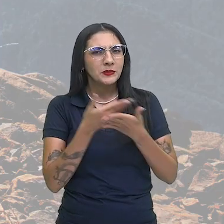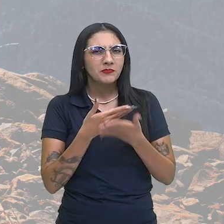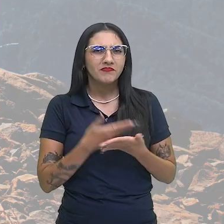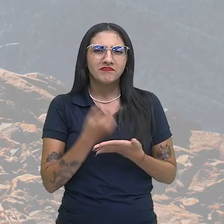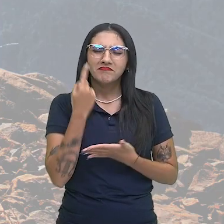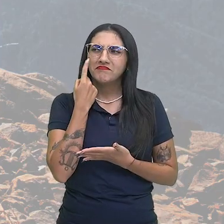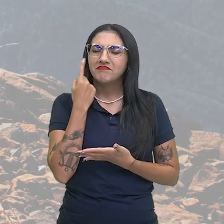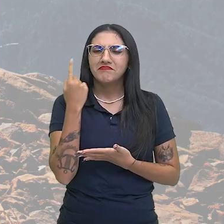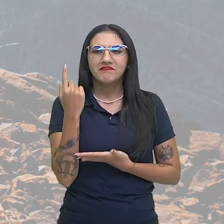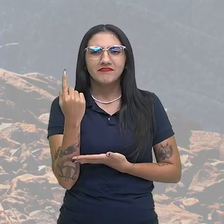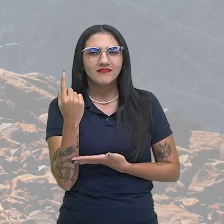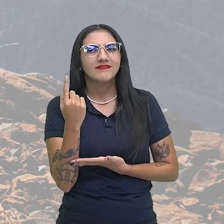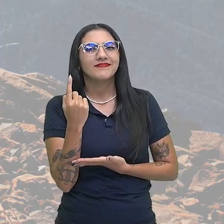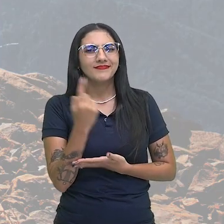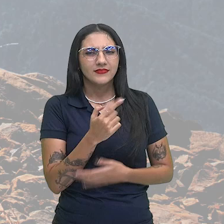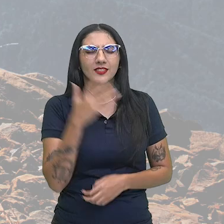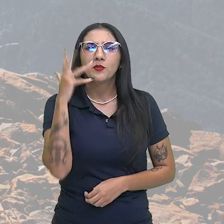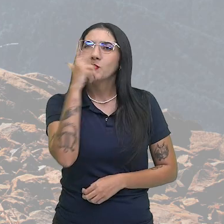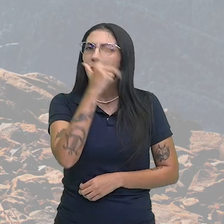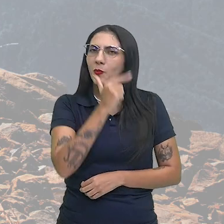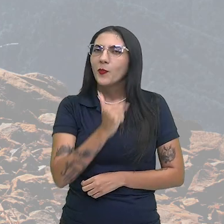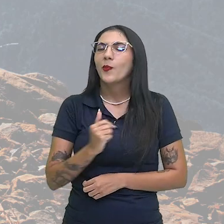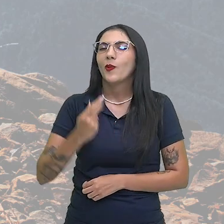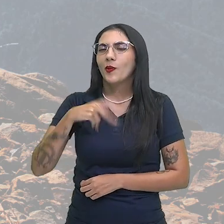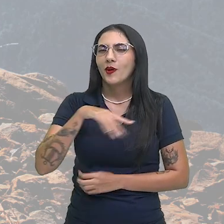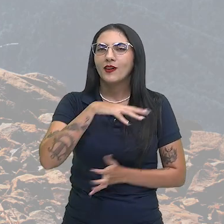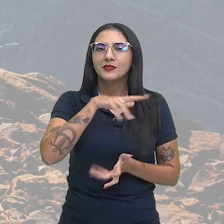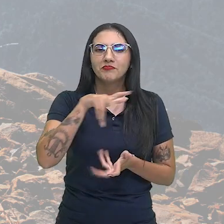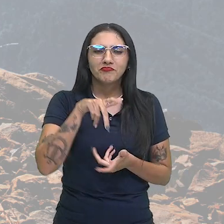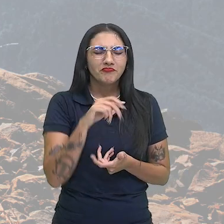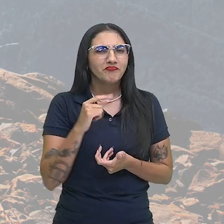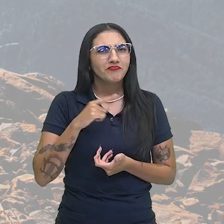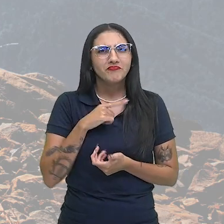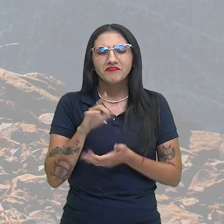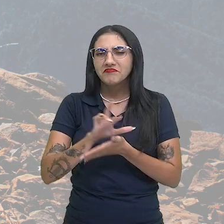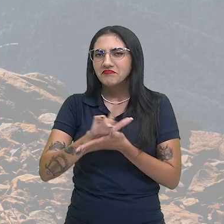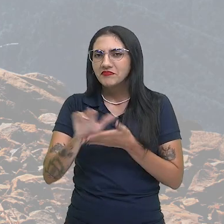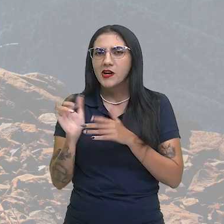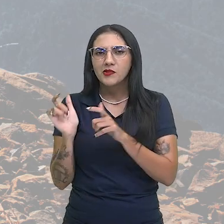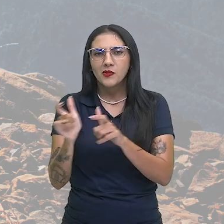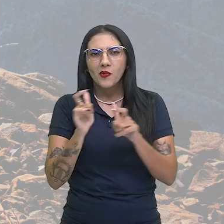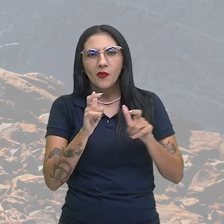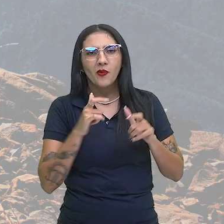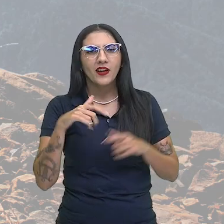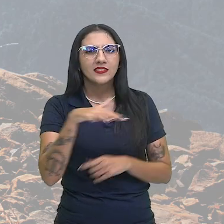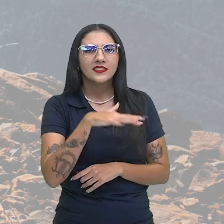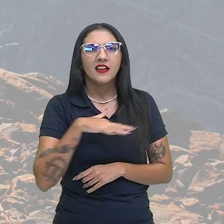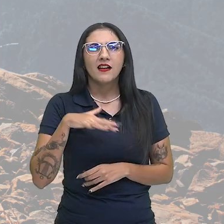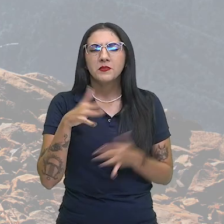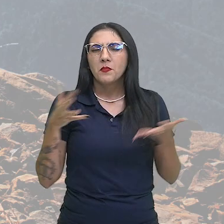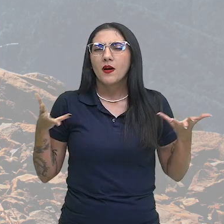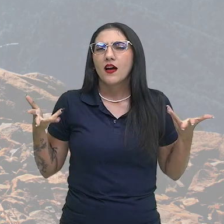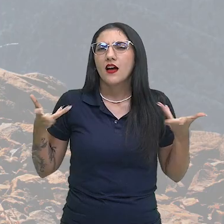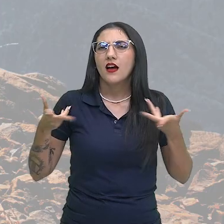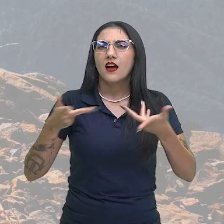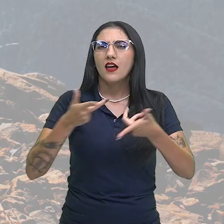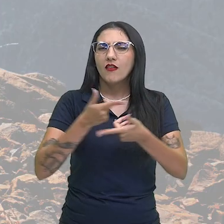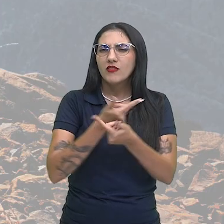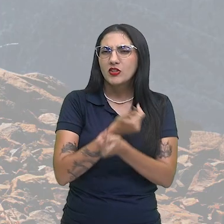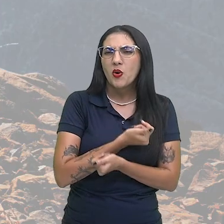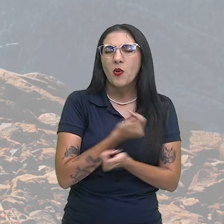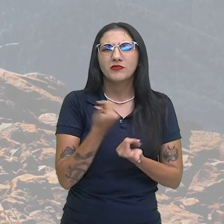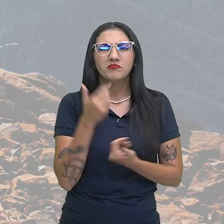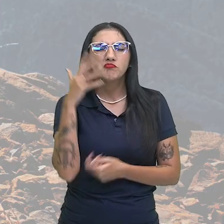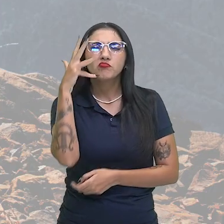linda! Muito bonito, o nosso planeta Terra, ele é cheio de paisagens gigantescas como essa, paisagens